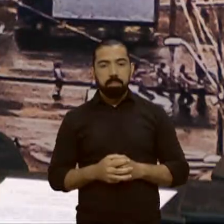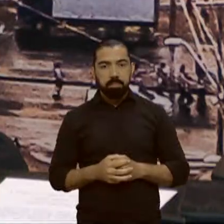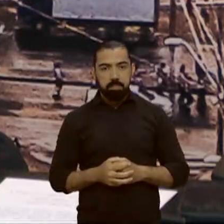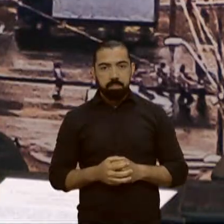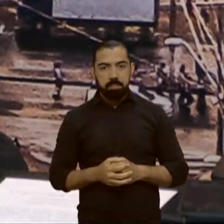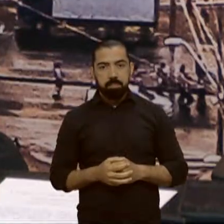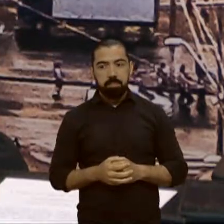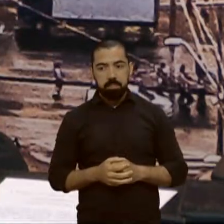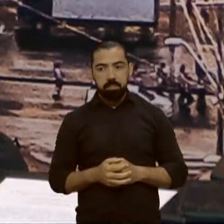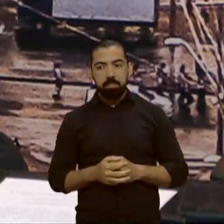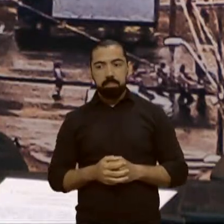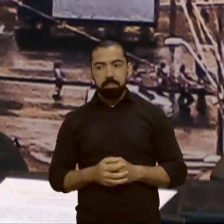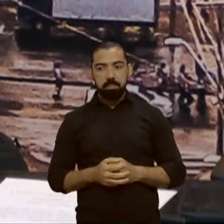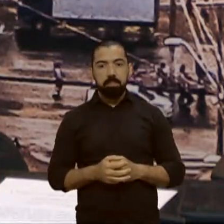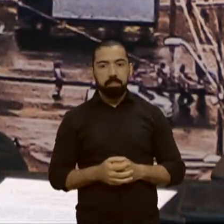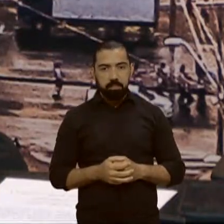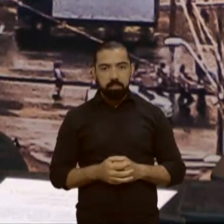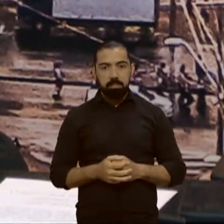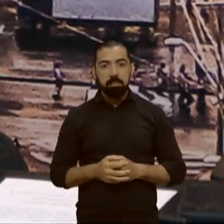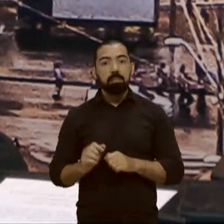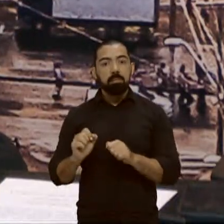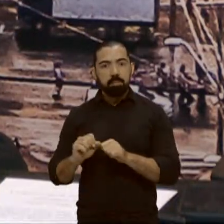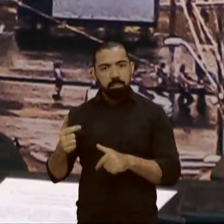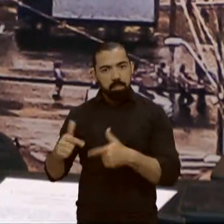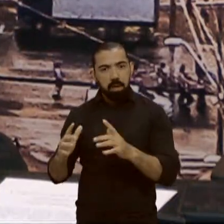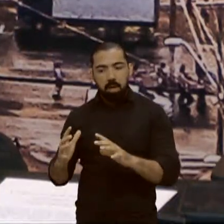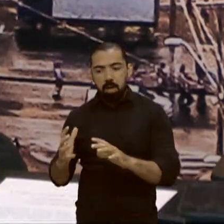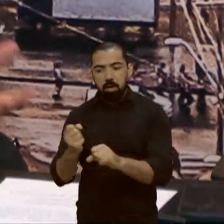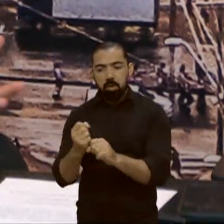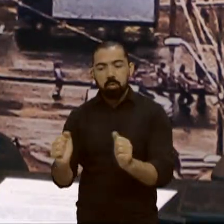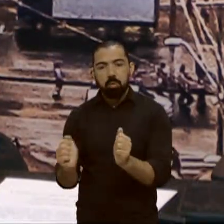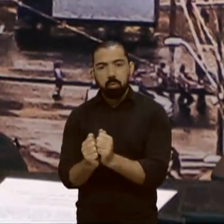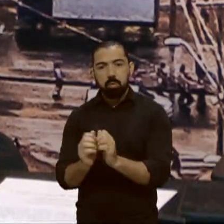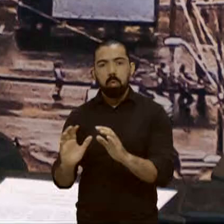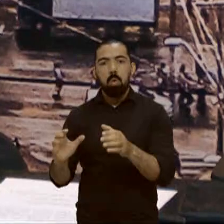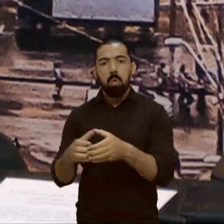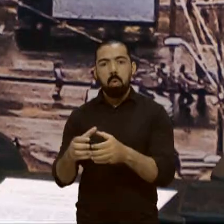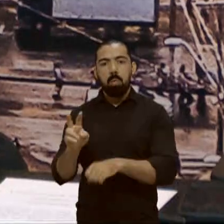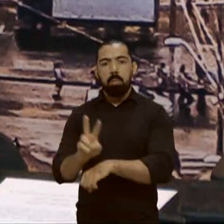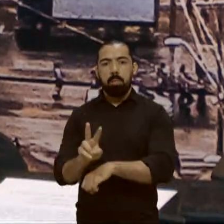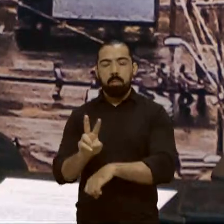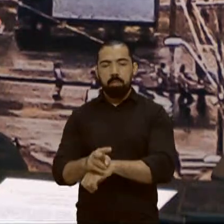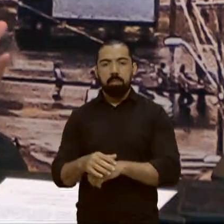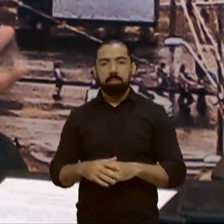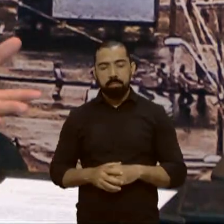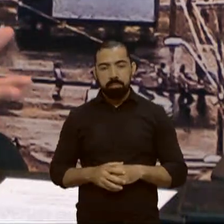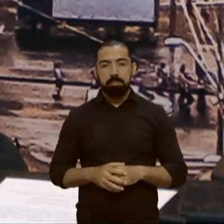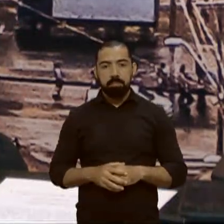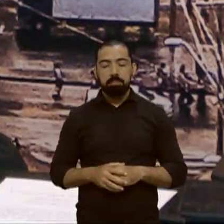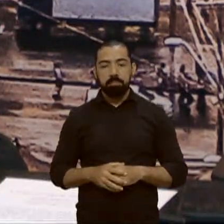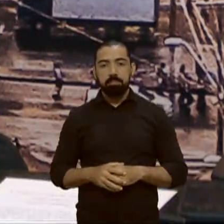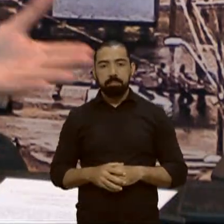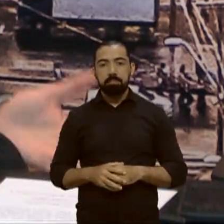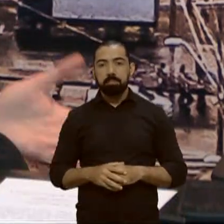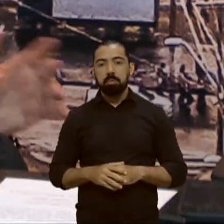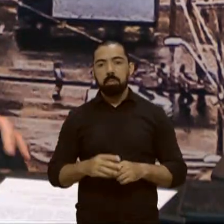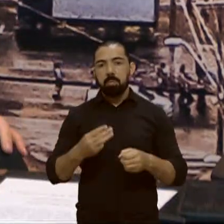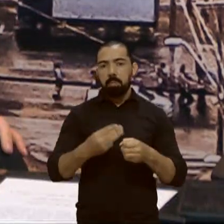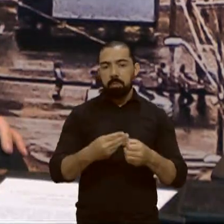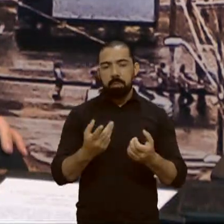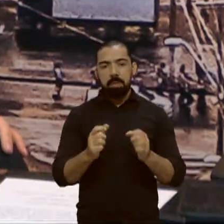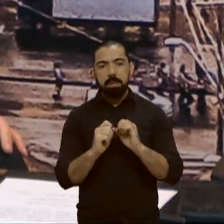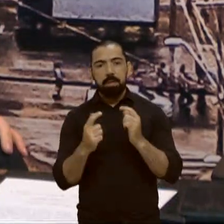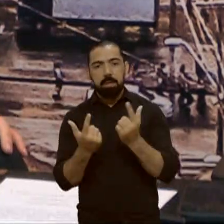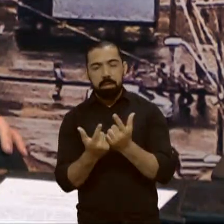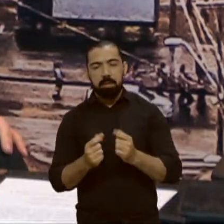e fazer um trabalho conjunto com os órgãos de proteção, os PROCONs municipal, da Assembleia Legislativa, aqui